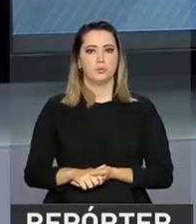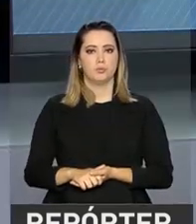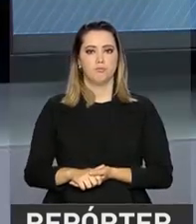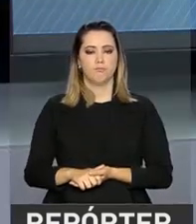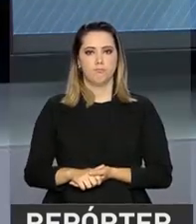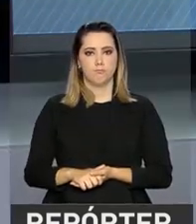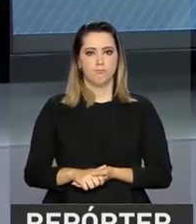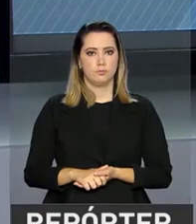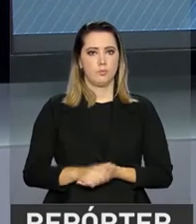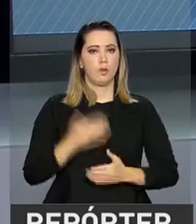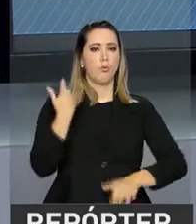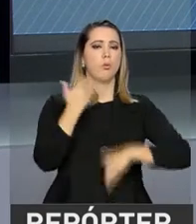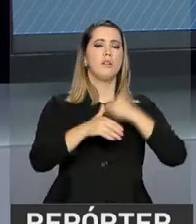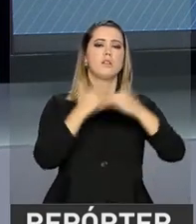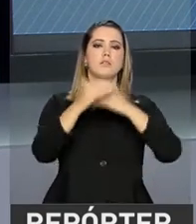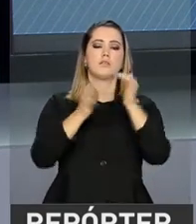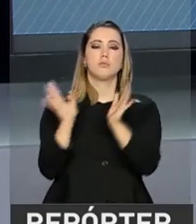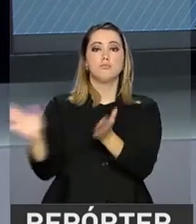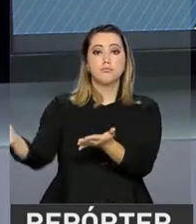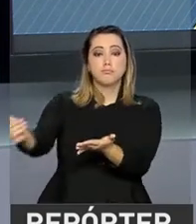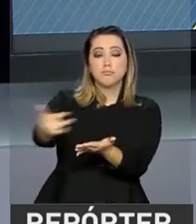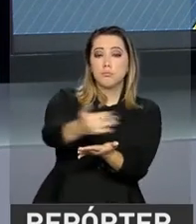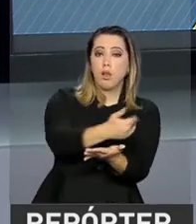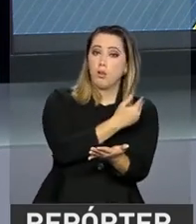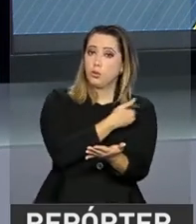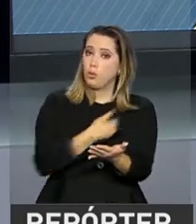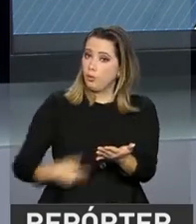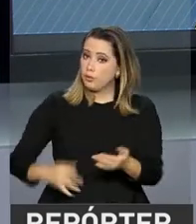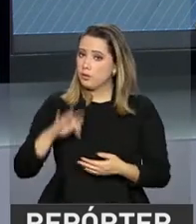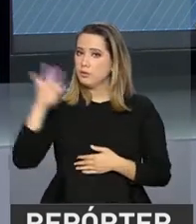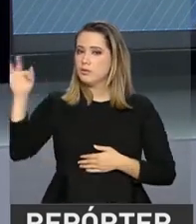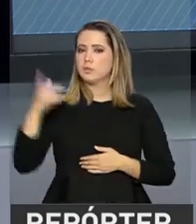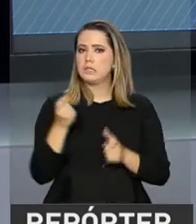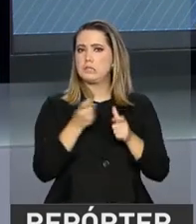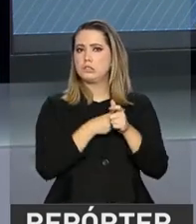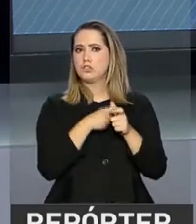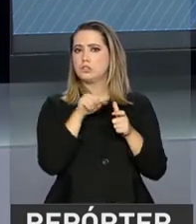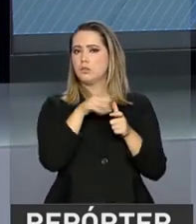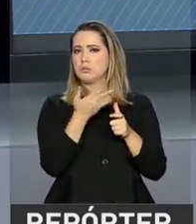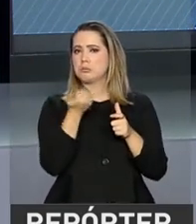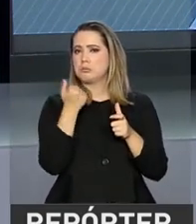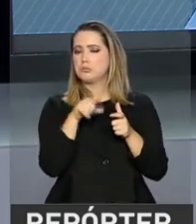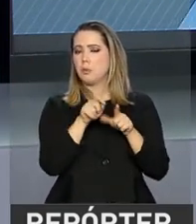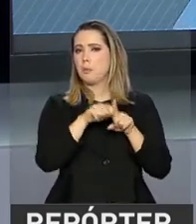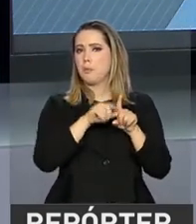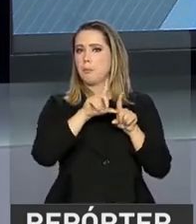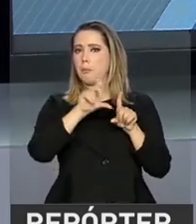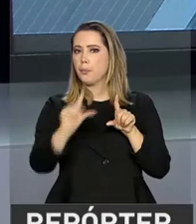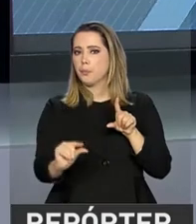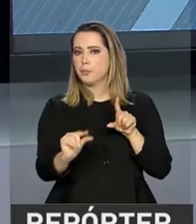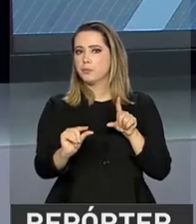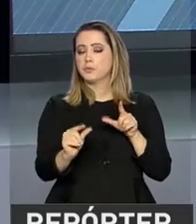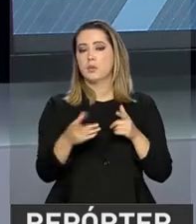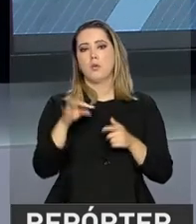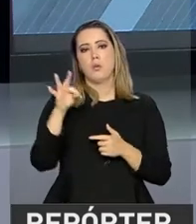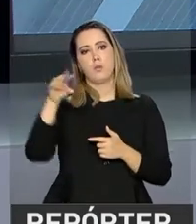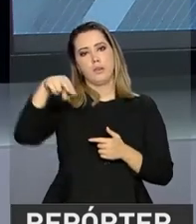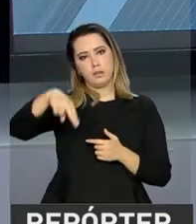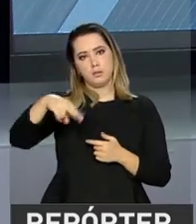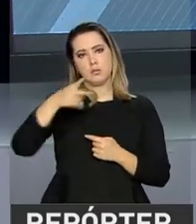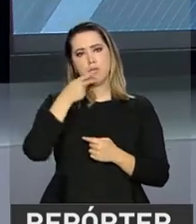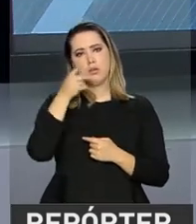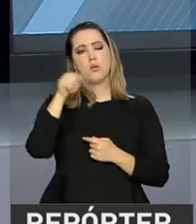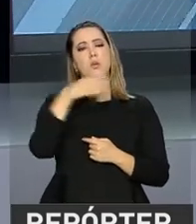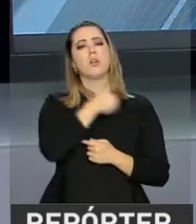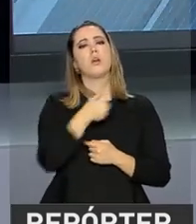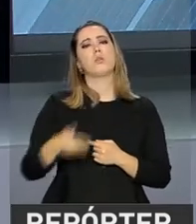o crescimento da arrecadação federal em agosto fez o déficit primário cair no mês segundo o tesouro nacional as contas do governo central